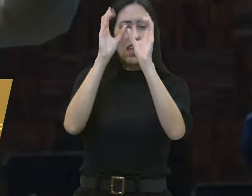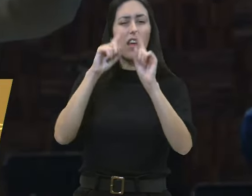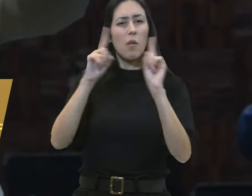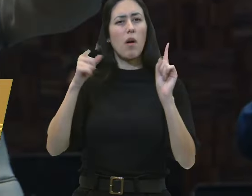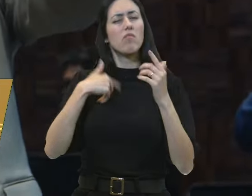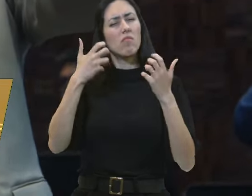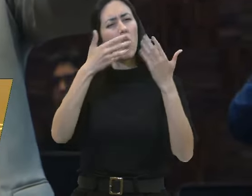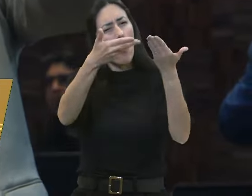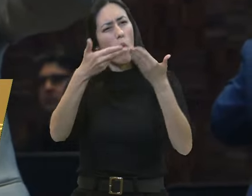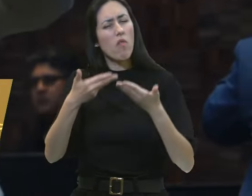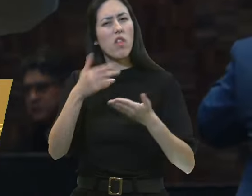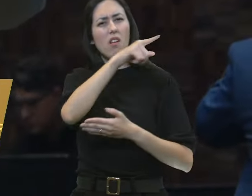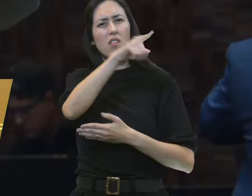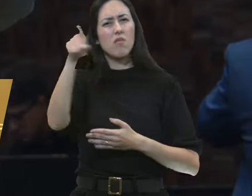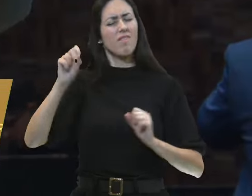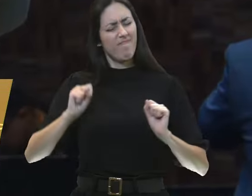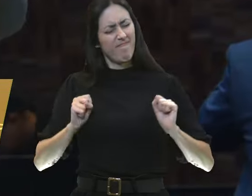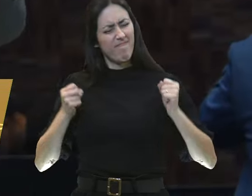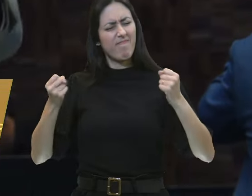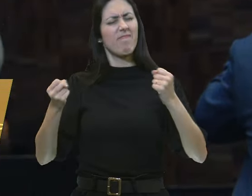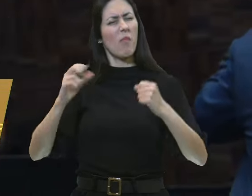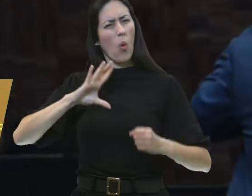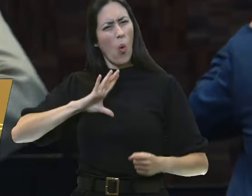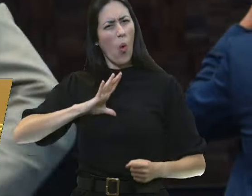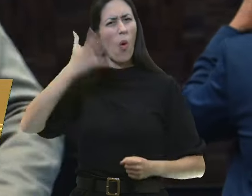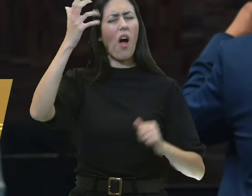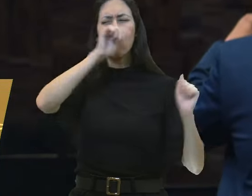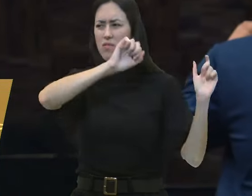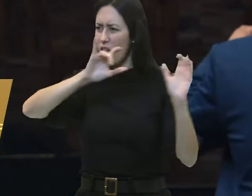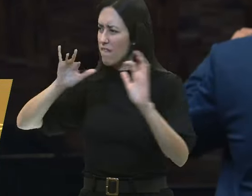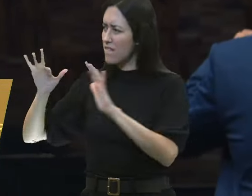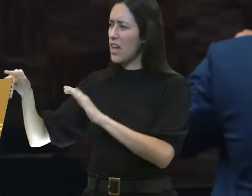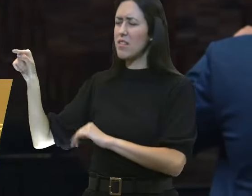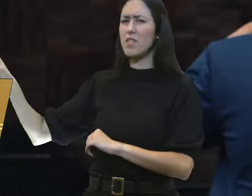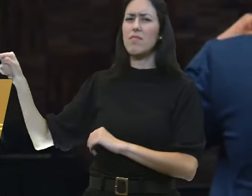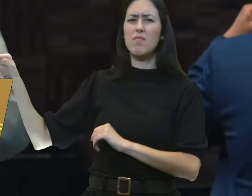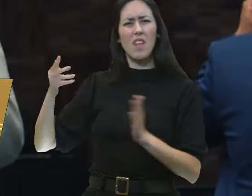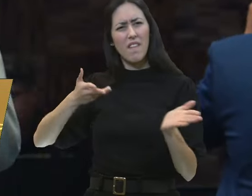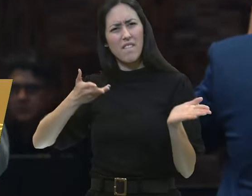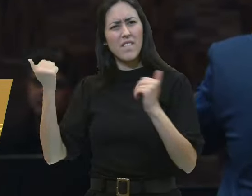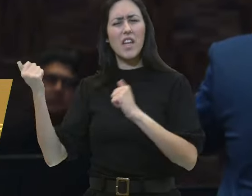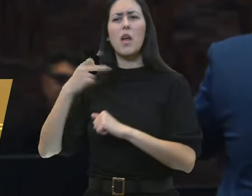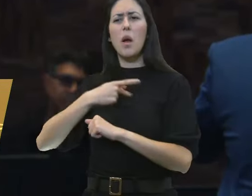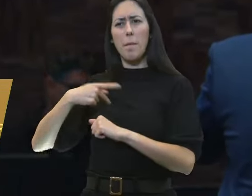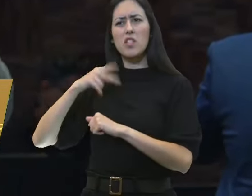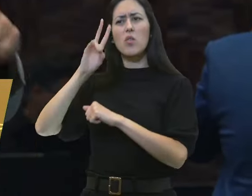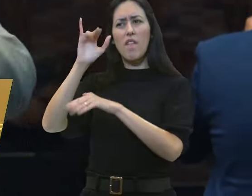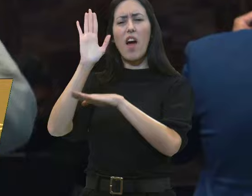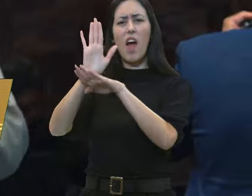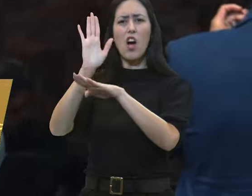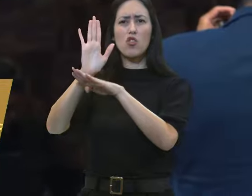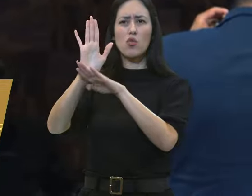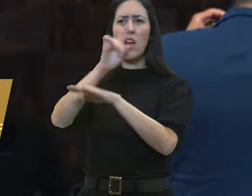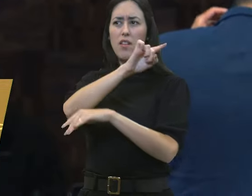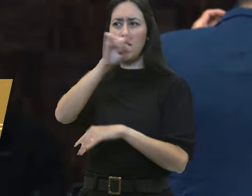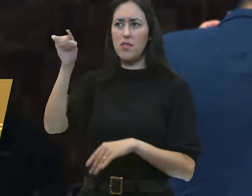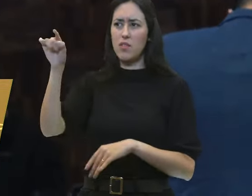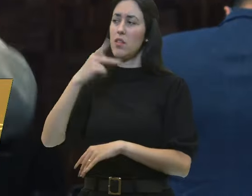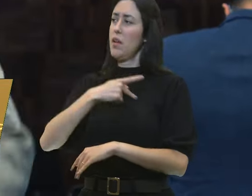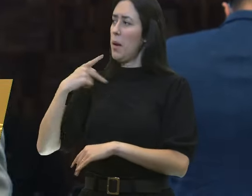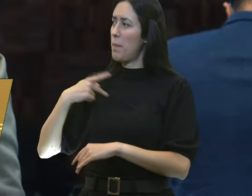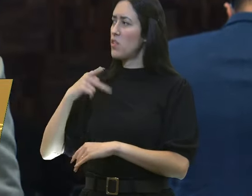convidar você que está corajosamente levantando a sua mão para vir até aqui à frente. Os pastores vão ajudar aqui para a gente abraçar você, e nós